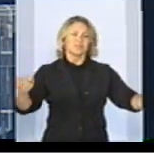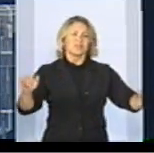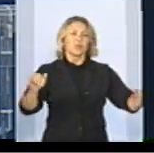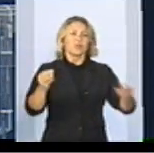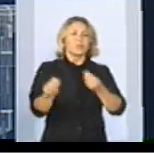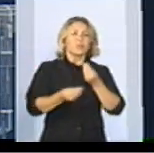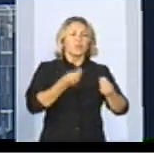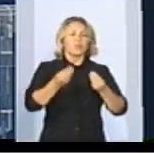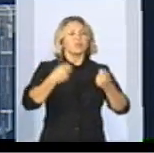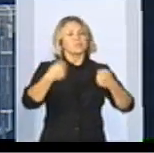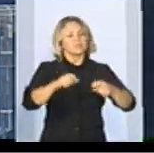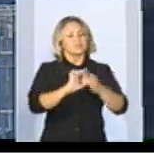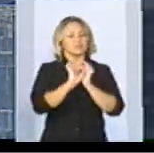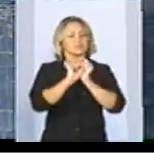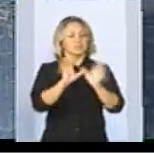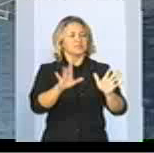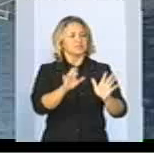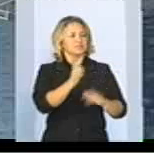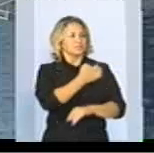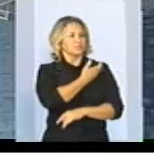que ter uma autorização do Estado.